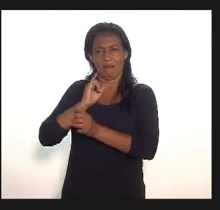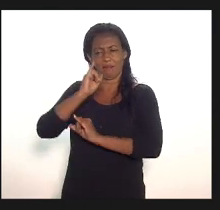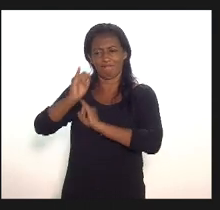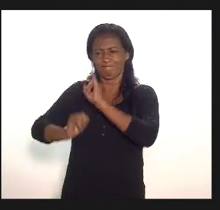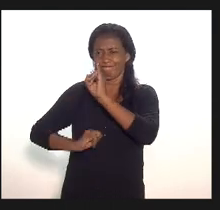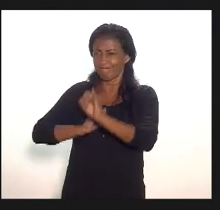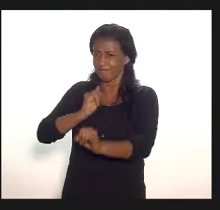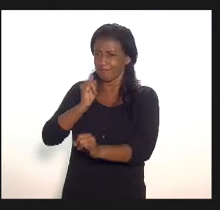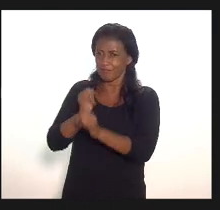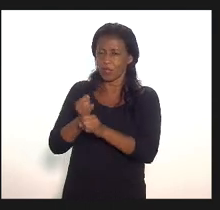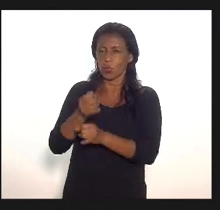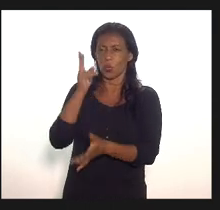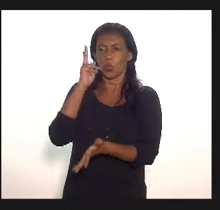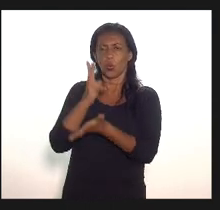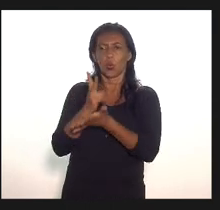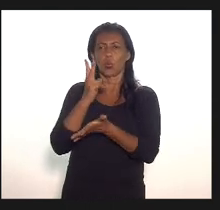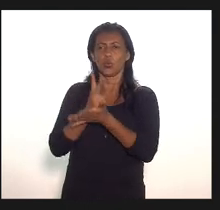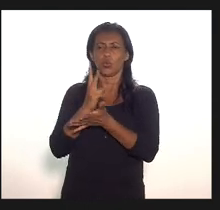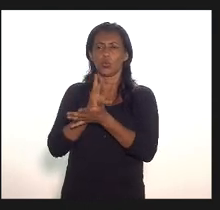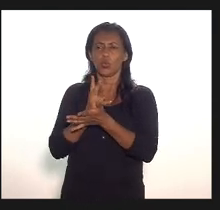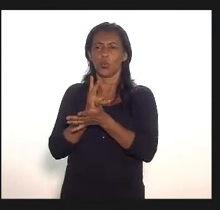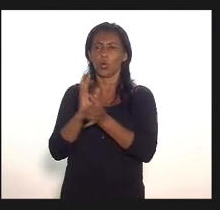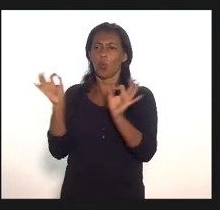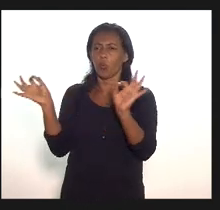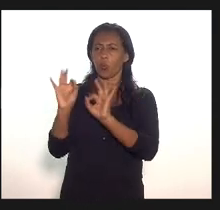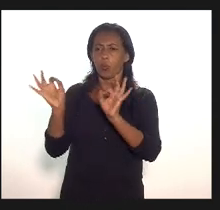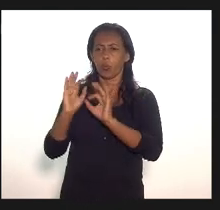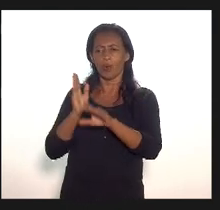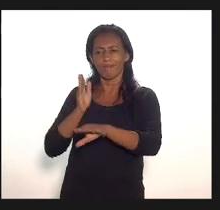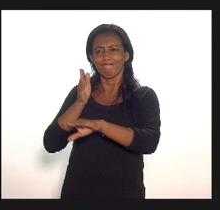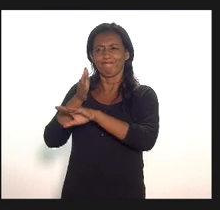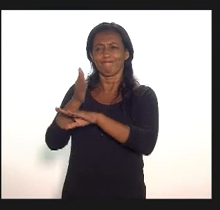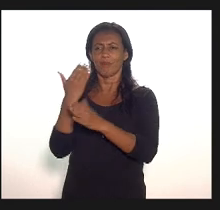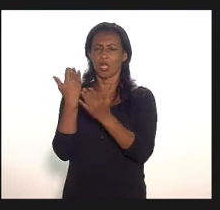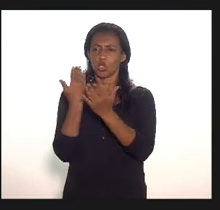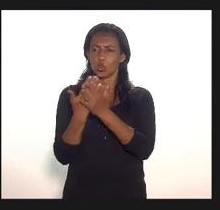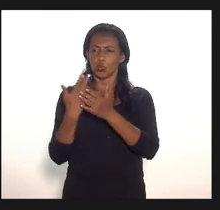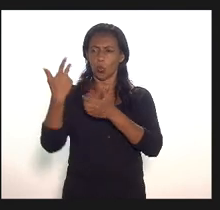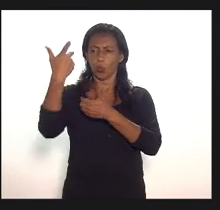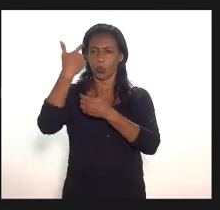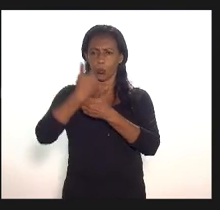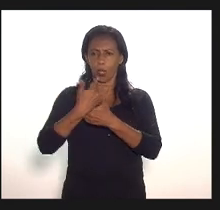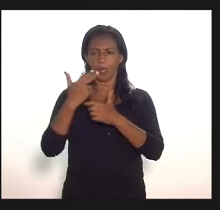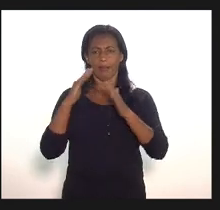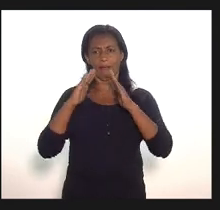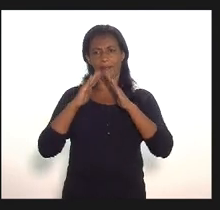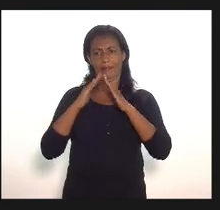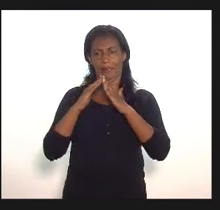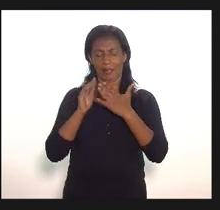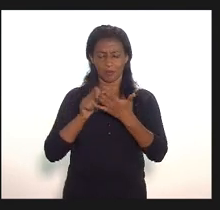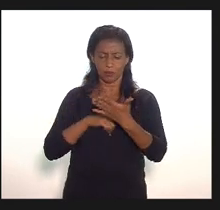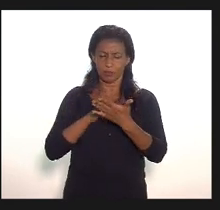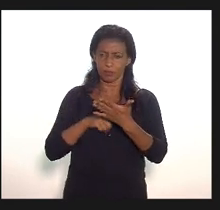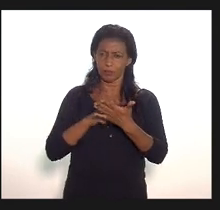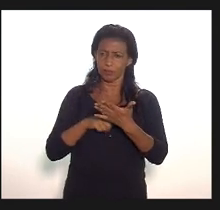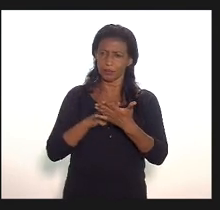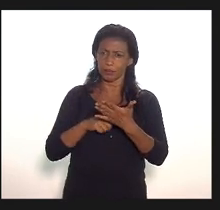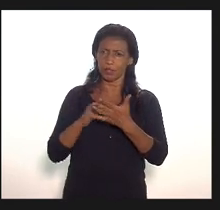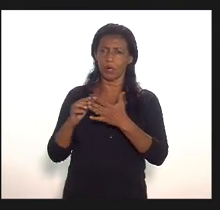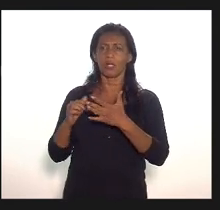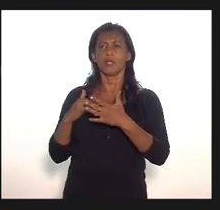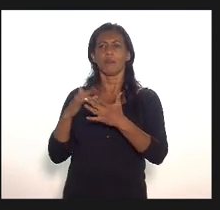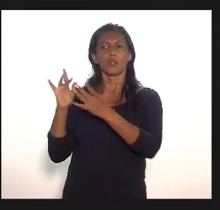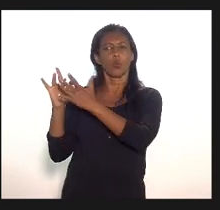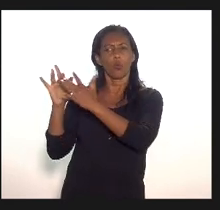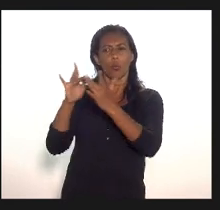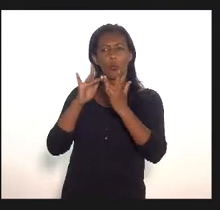móveis, continuem sem a possibilidade de acesso ao ensino remoto e de conectividade com seus